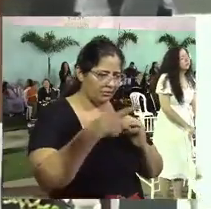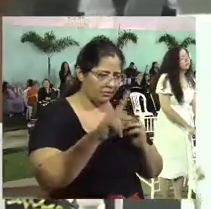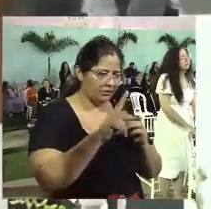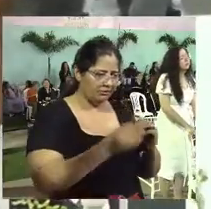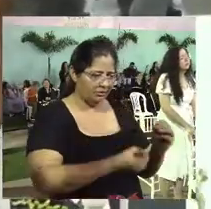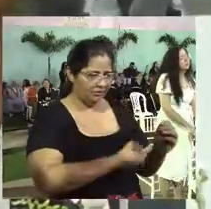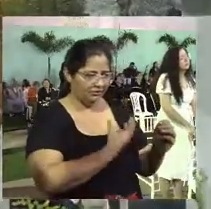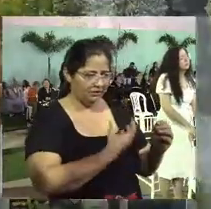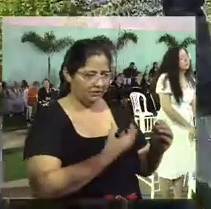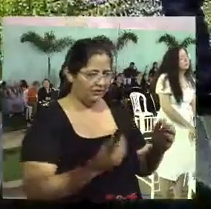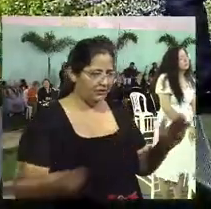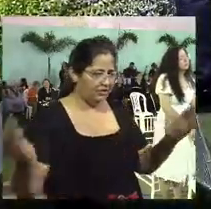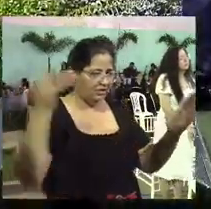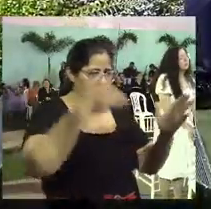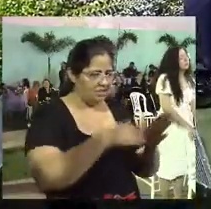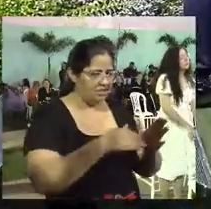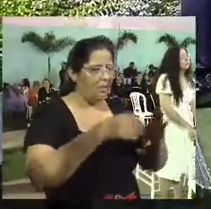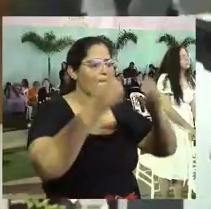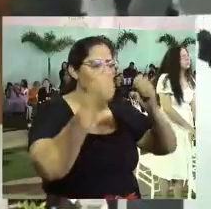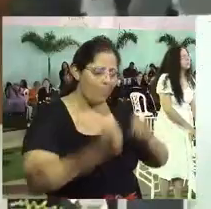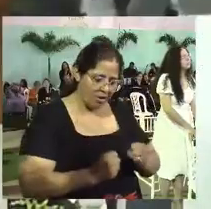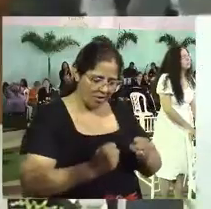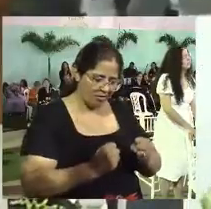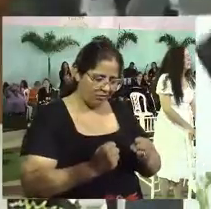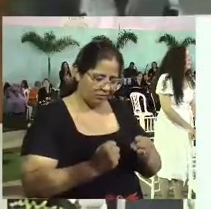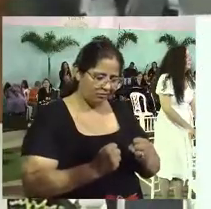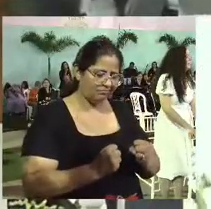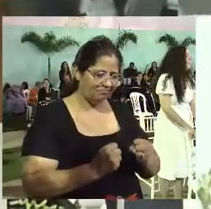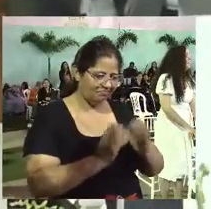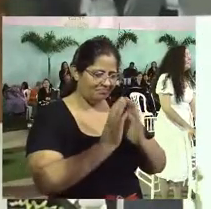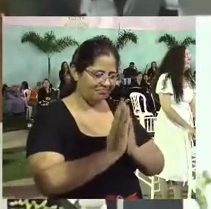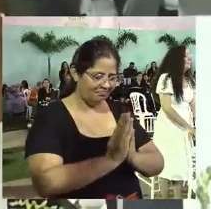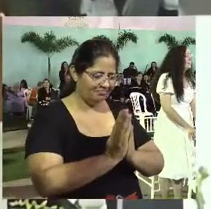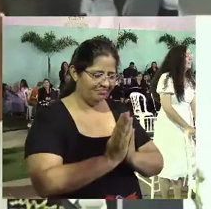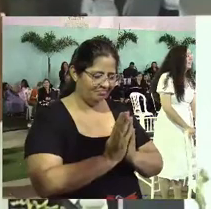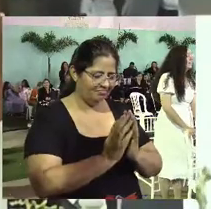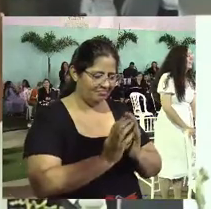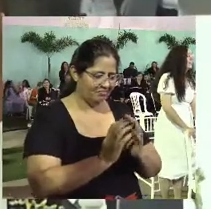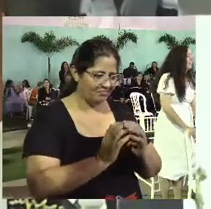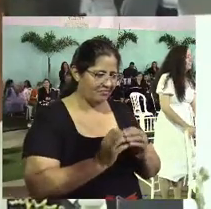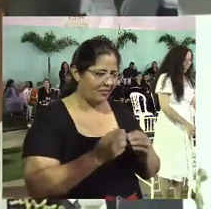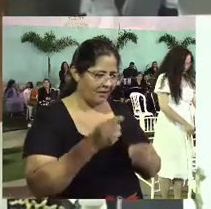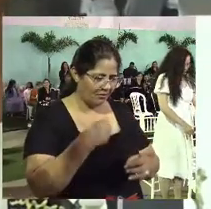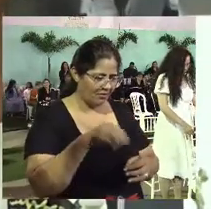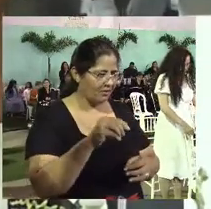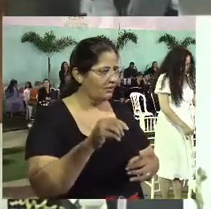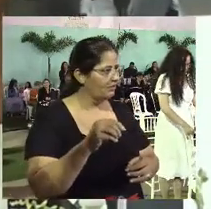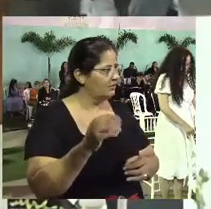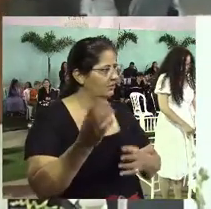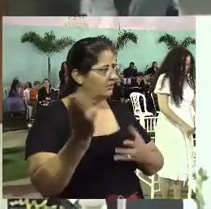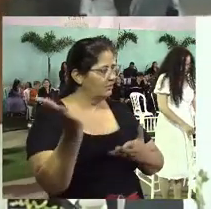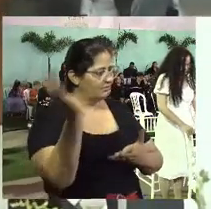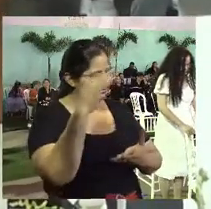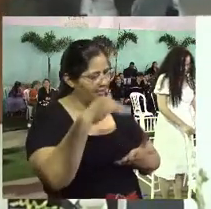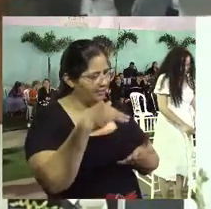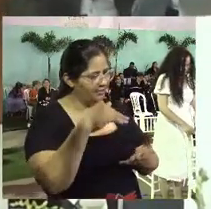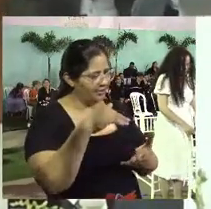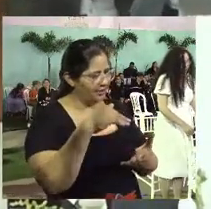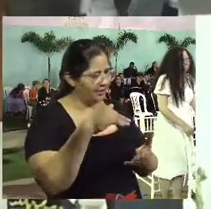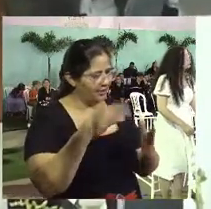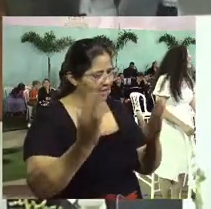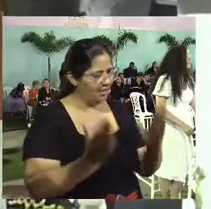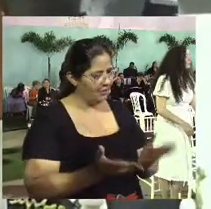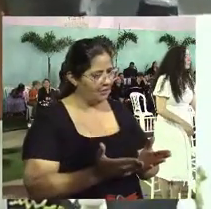você chega e diz possa orar por você e a pessoa vai dizer pode eu quero convidar você para ir numa viva Ariquemes agora